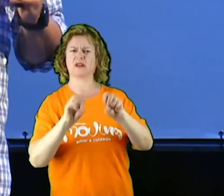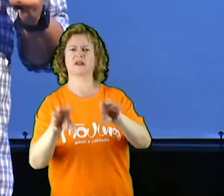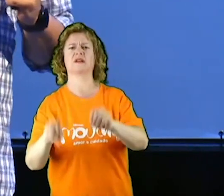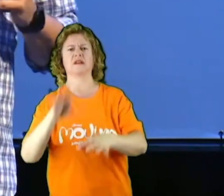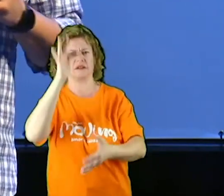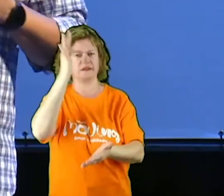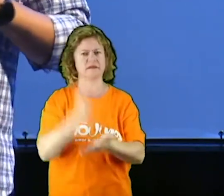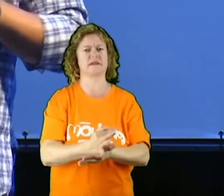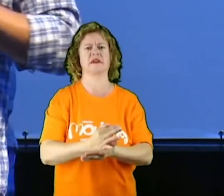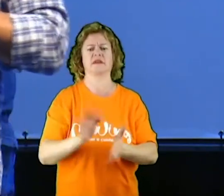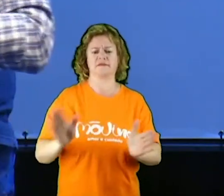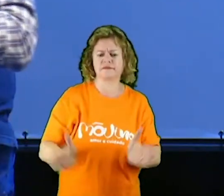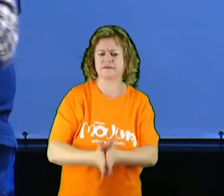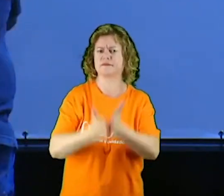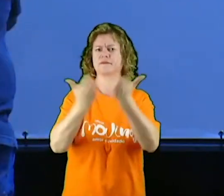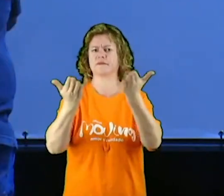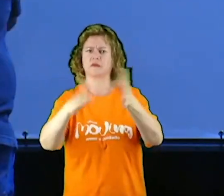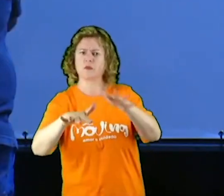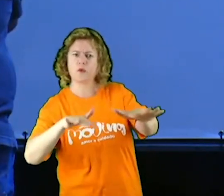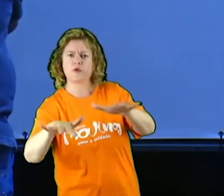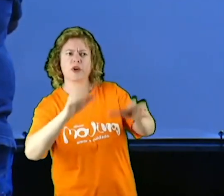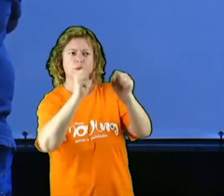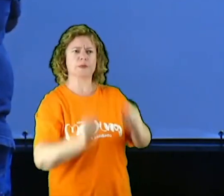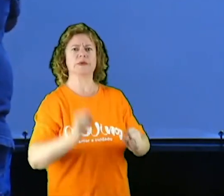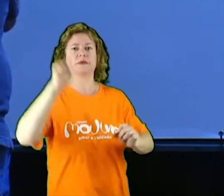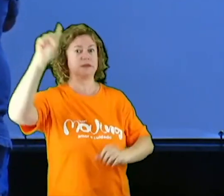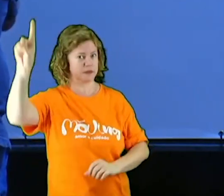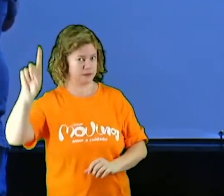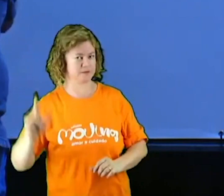mover do Senhor. Mas existe